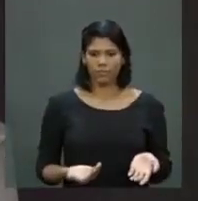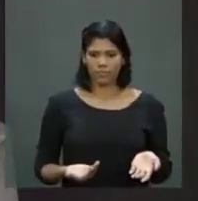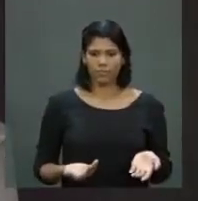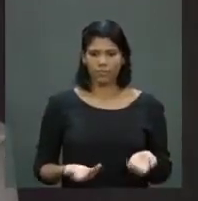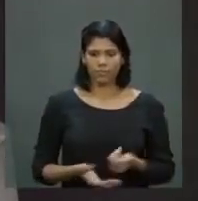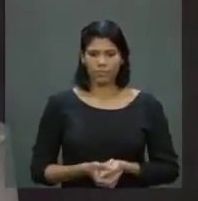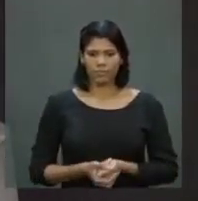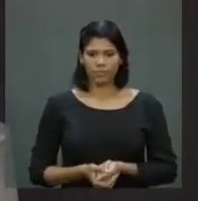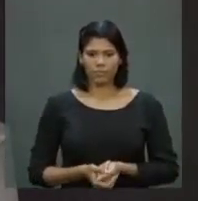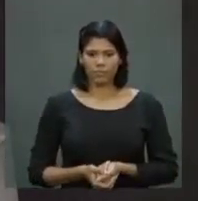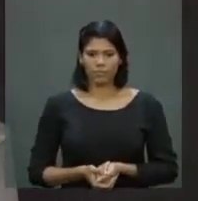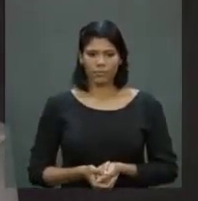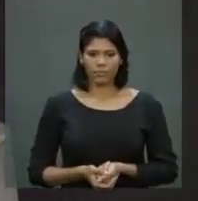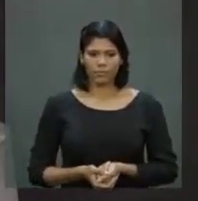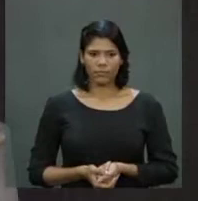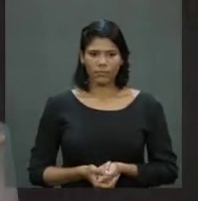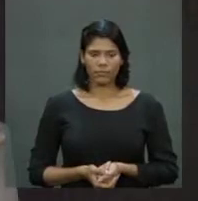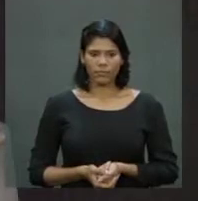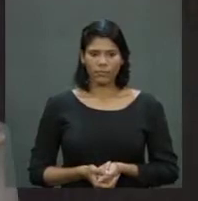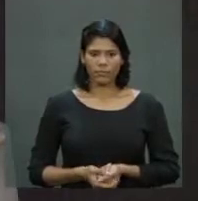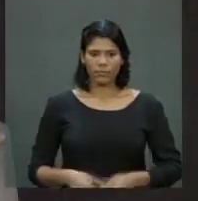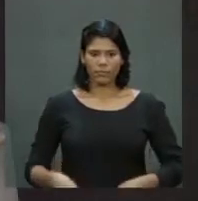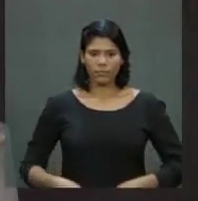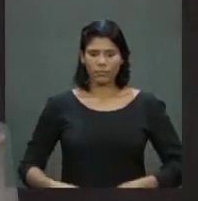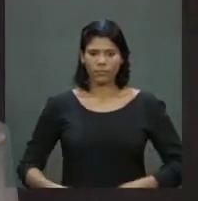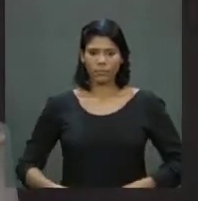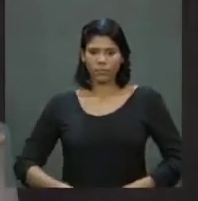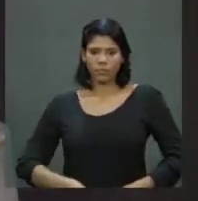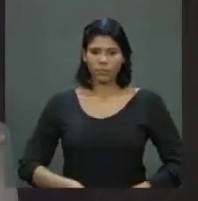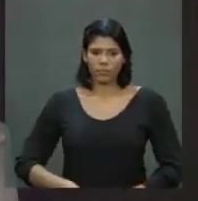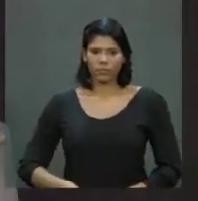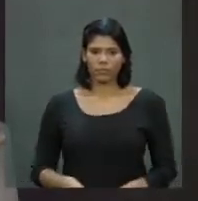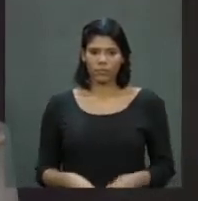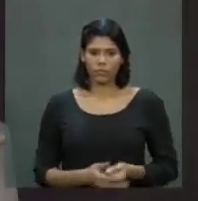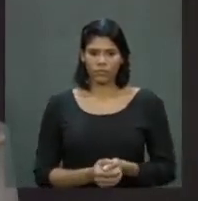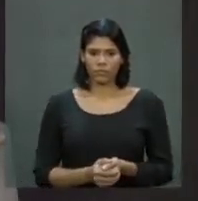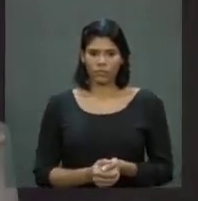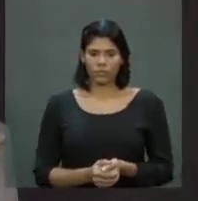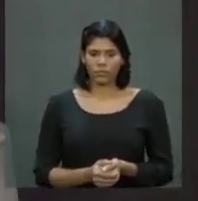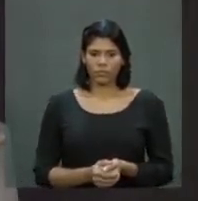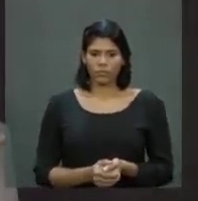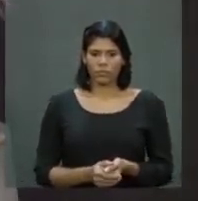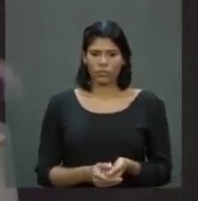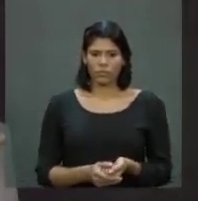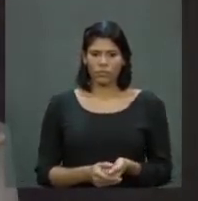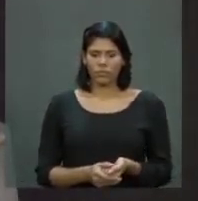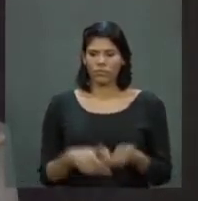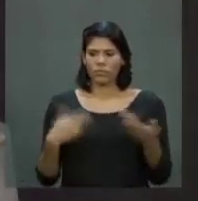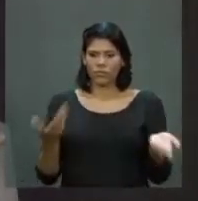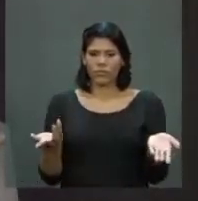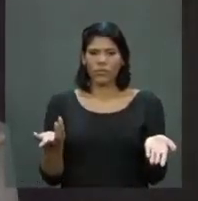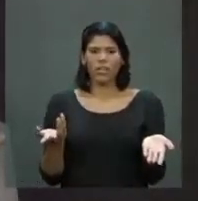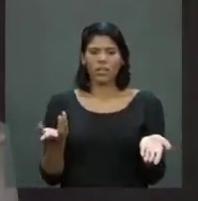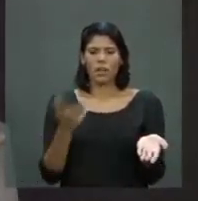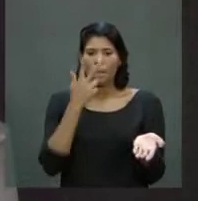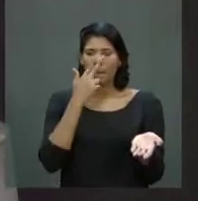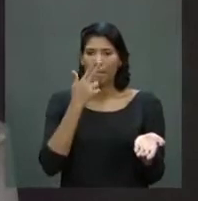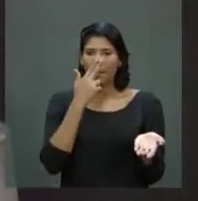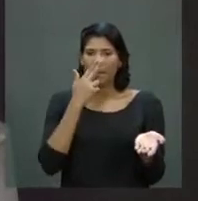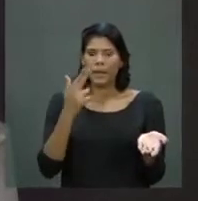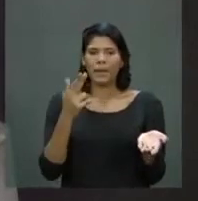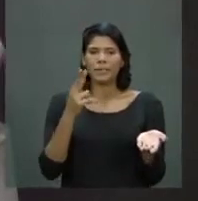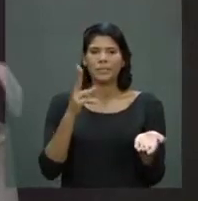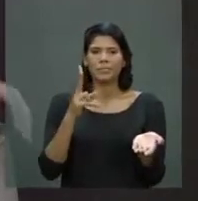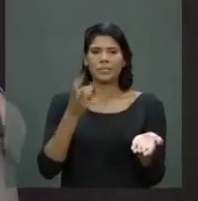de direitos. Deputado Quando ele Rosendo, vai à nação e defende o trabalho infantil, por exemplo, sem dúvida. Quando ele vai à nação